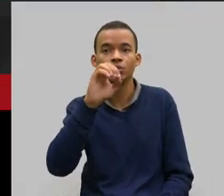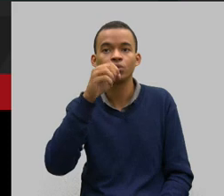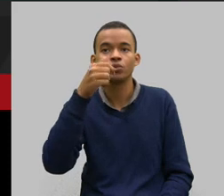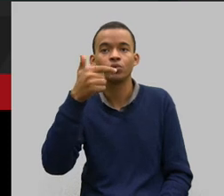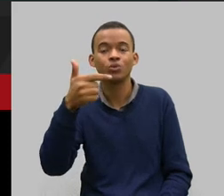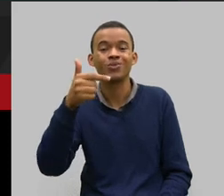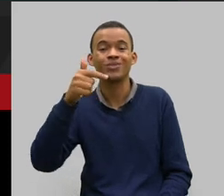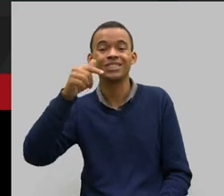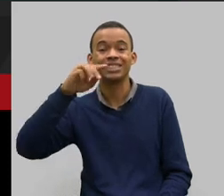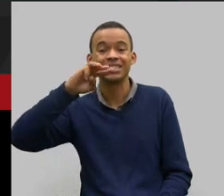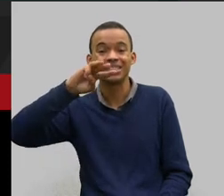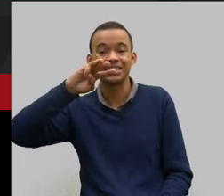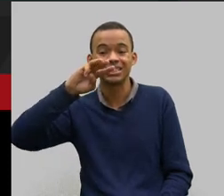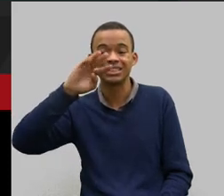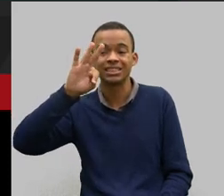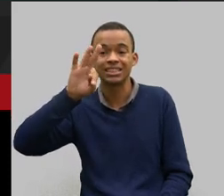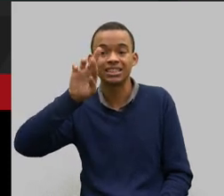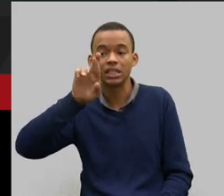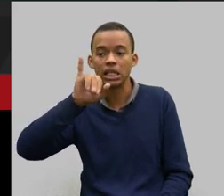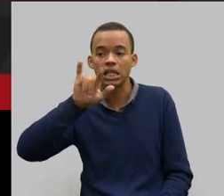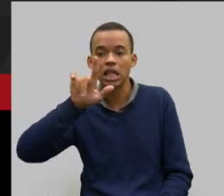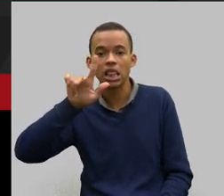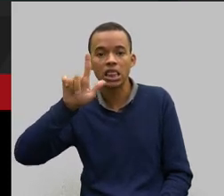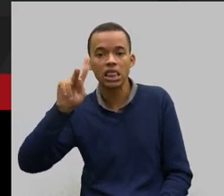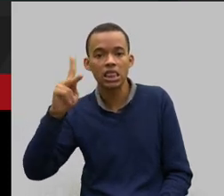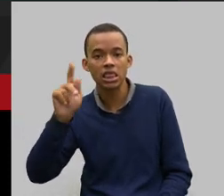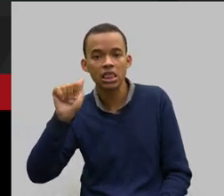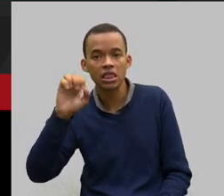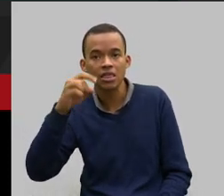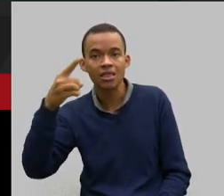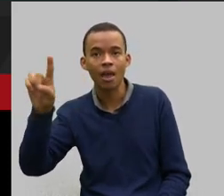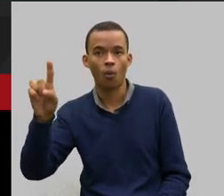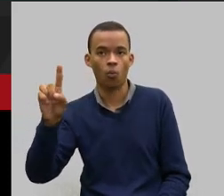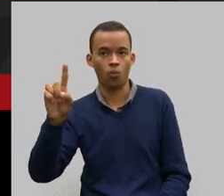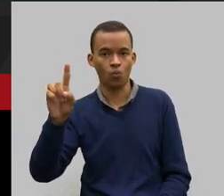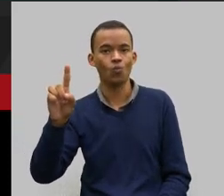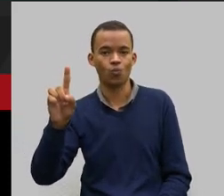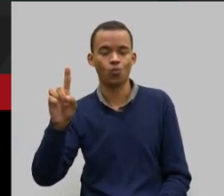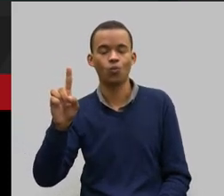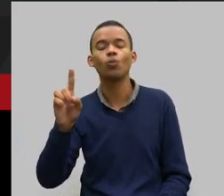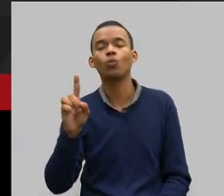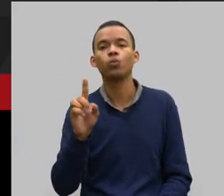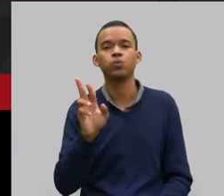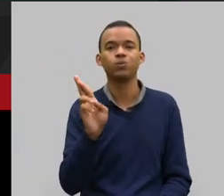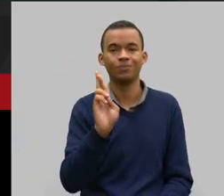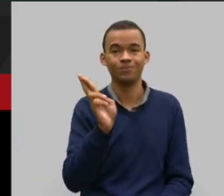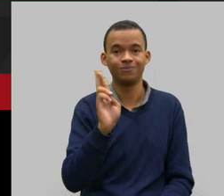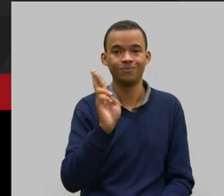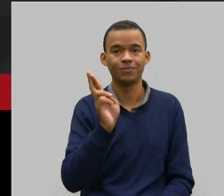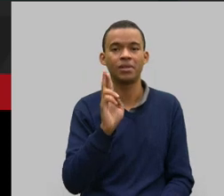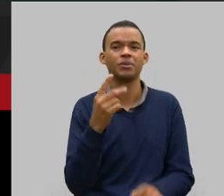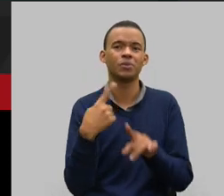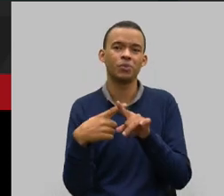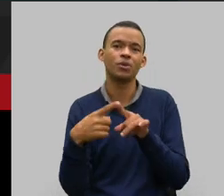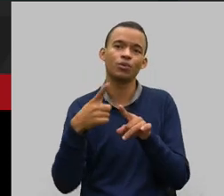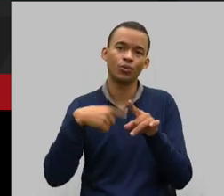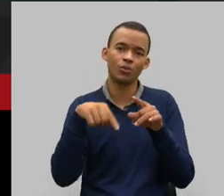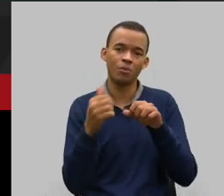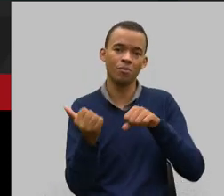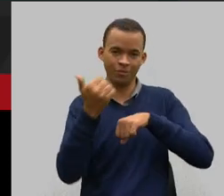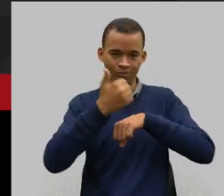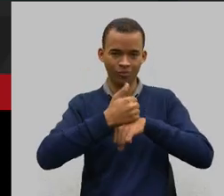conseguimos ultrapassar lembrando que quando a gente assumiu o governo em 2019 nós tínhamos pouco mais de 600